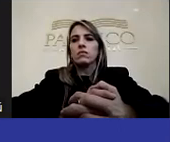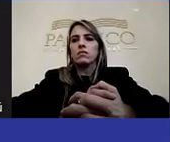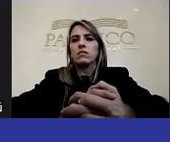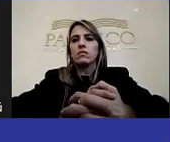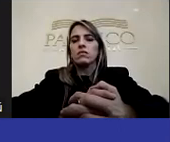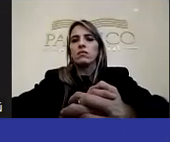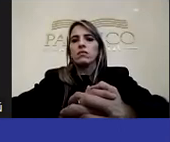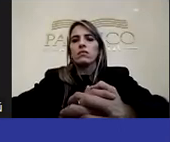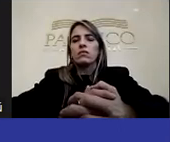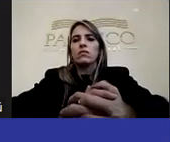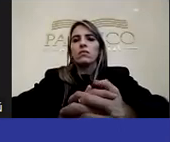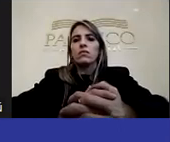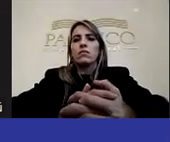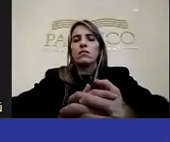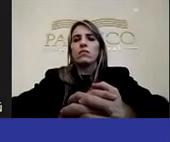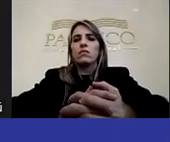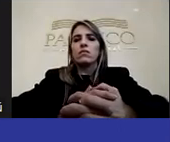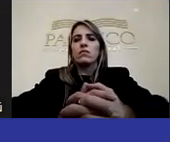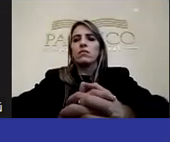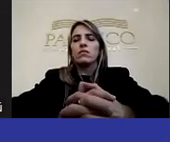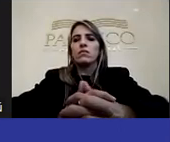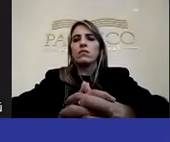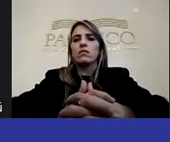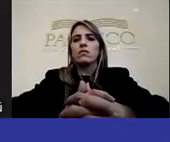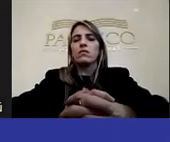A pedofilia é uma desordem sexual